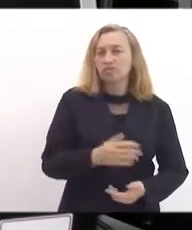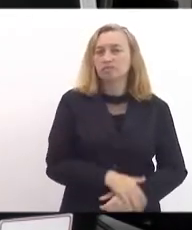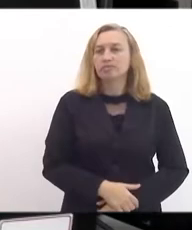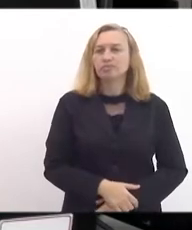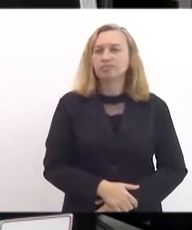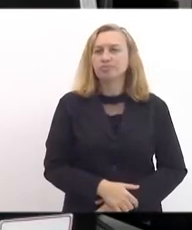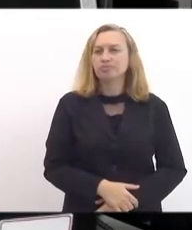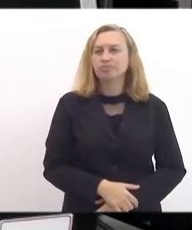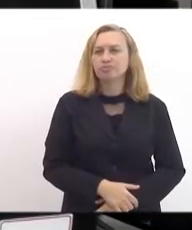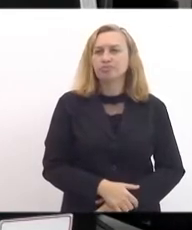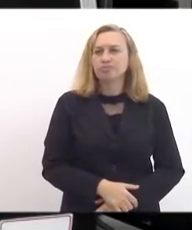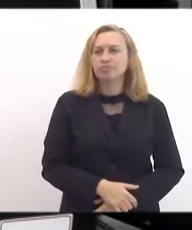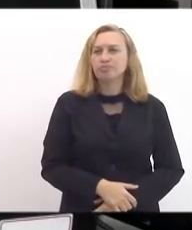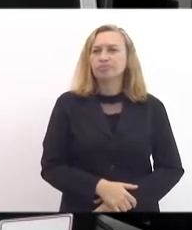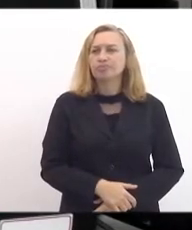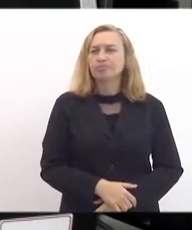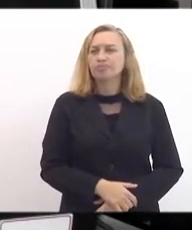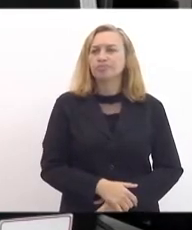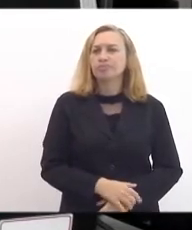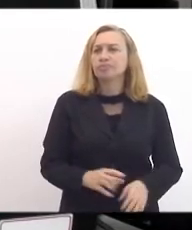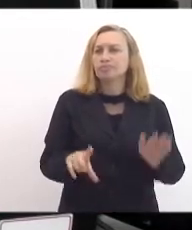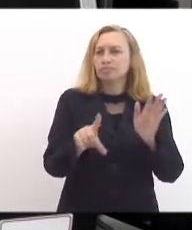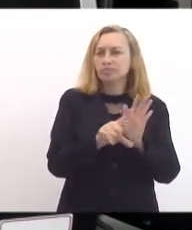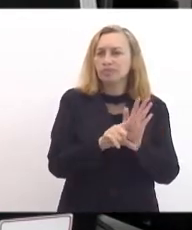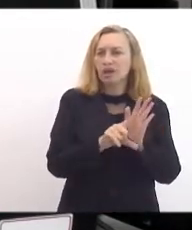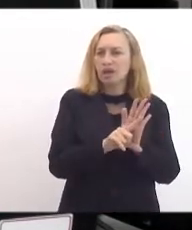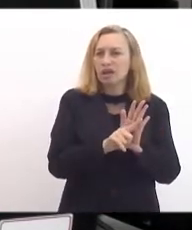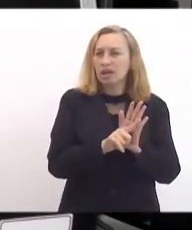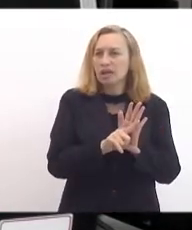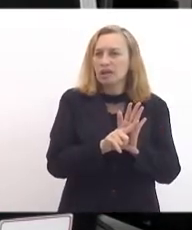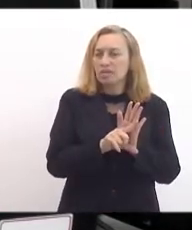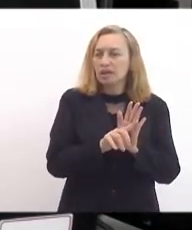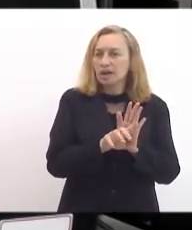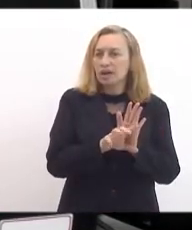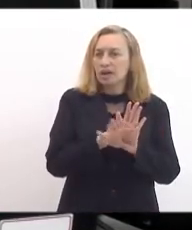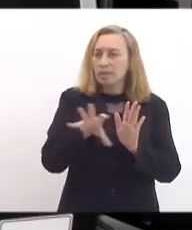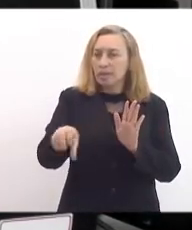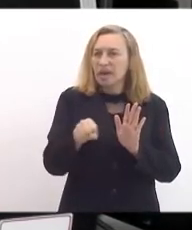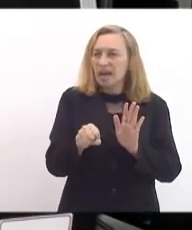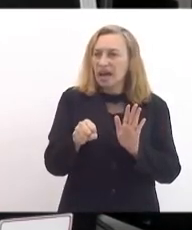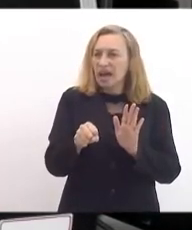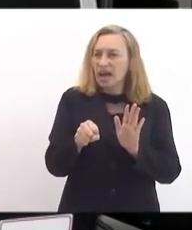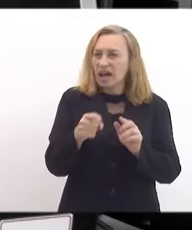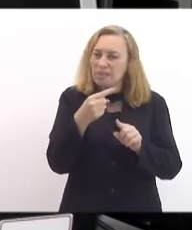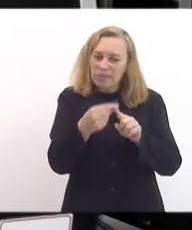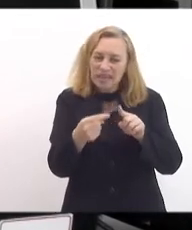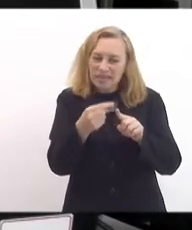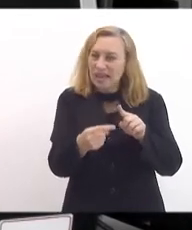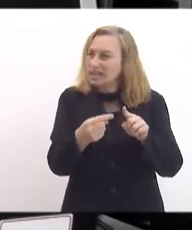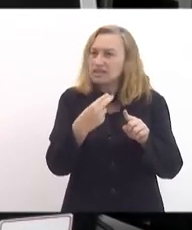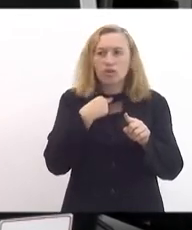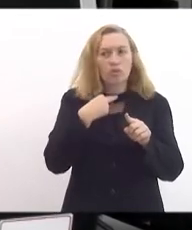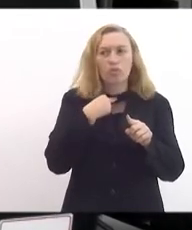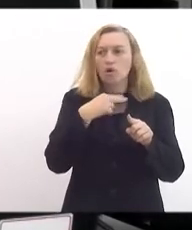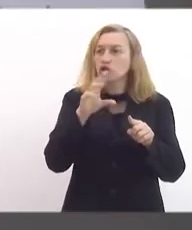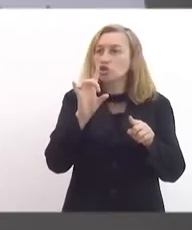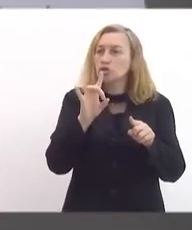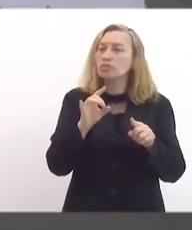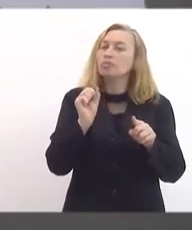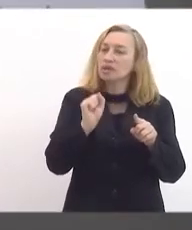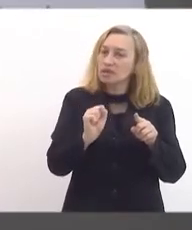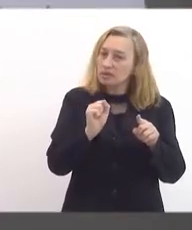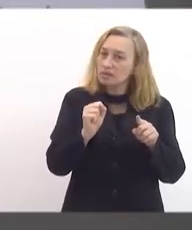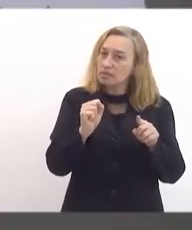para puxar essa legislação eu não posso puxar uma parte eu tenho que puxar ela com todas as condições tá então